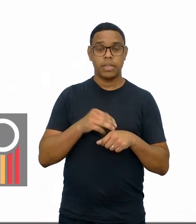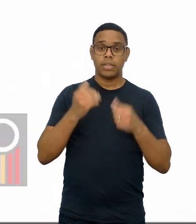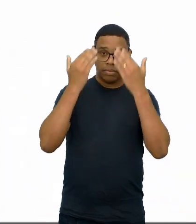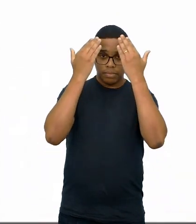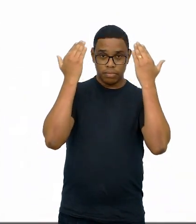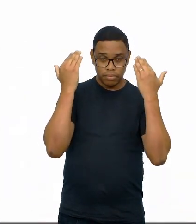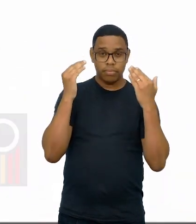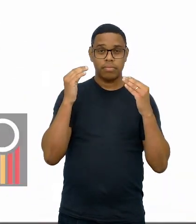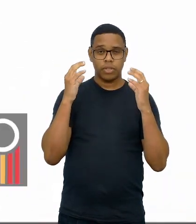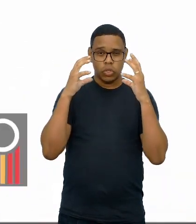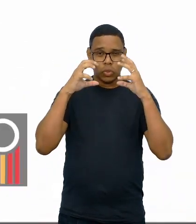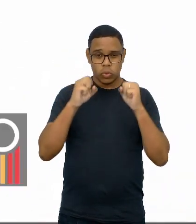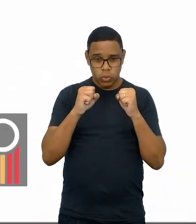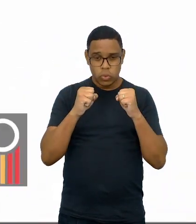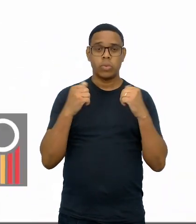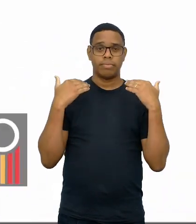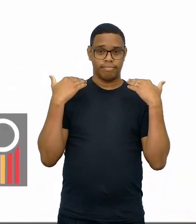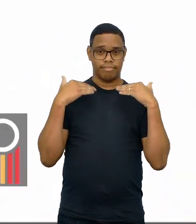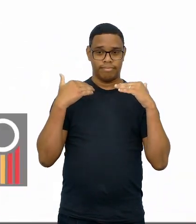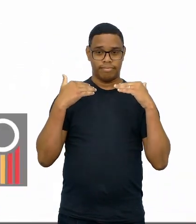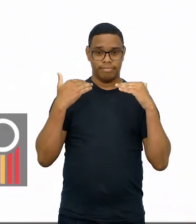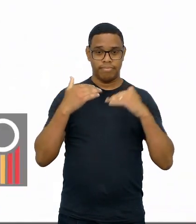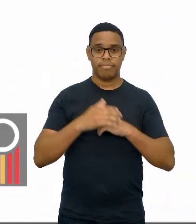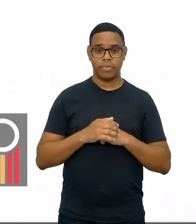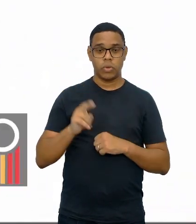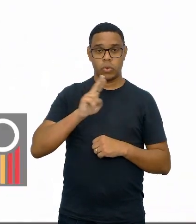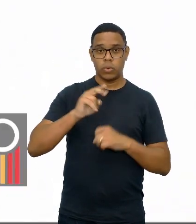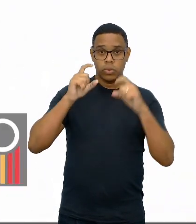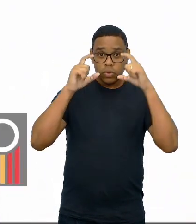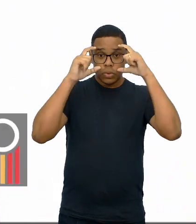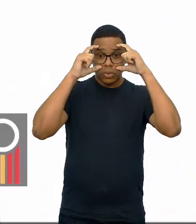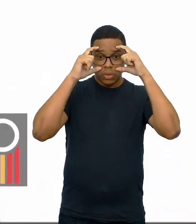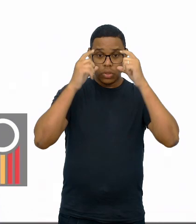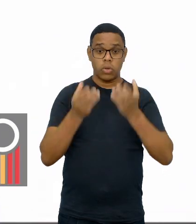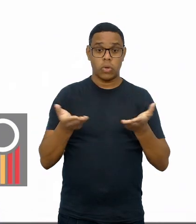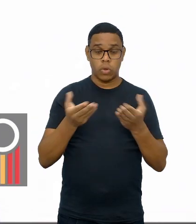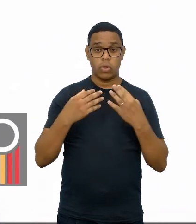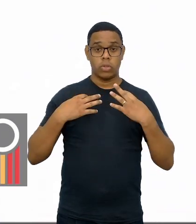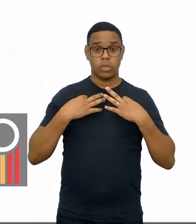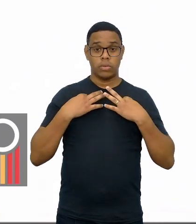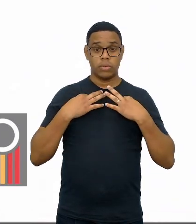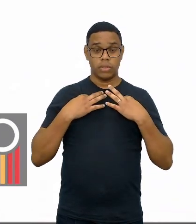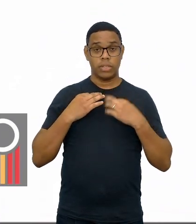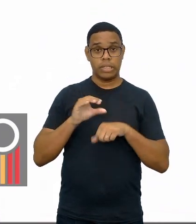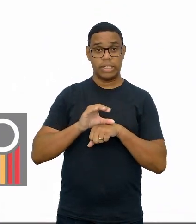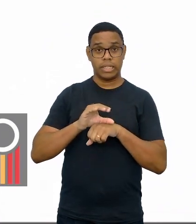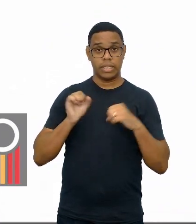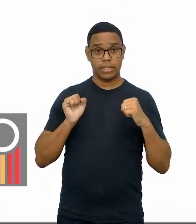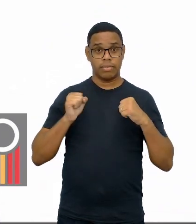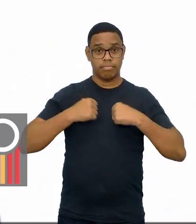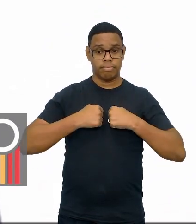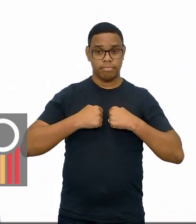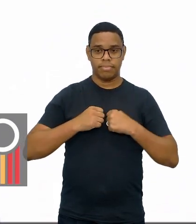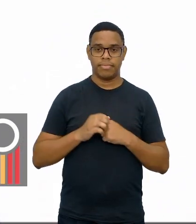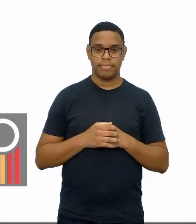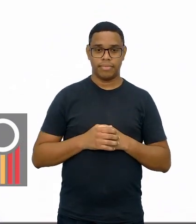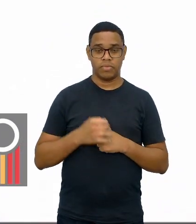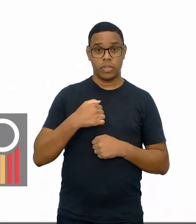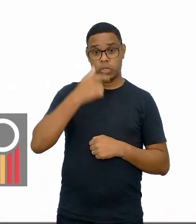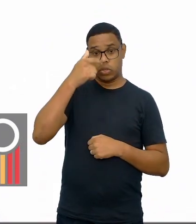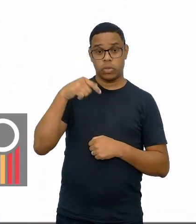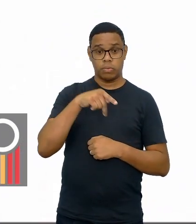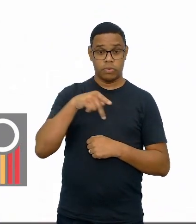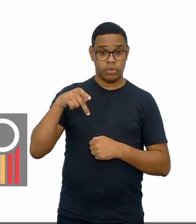cabelos escuros, tamanho médio, uso óculos, hoje estou usando uma blusa cinza. Sou